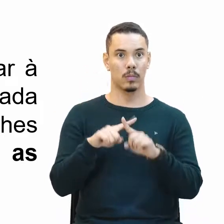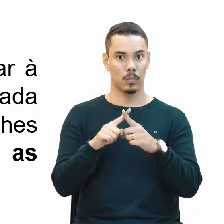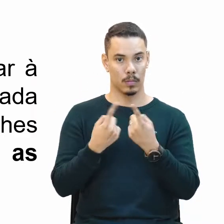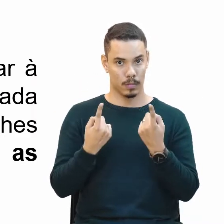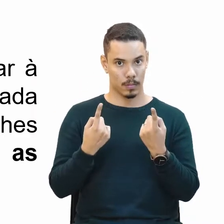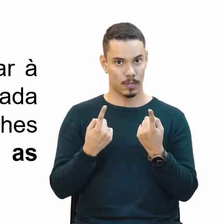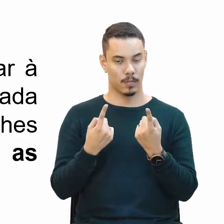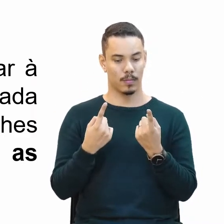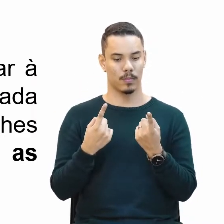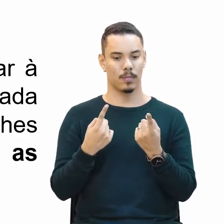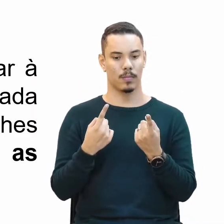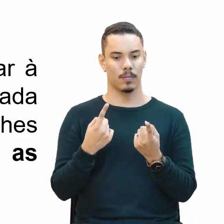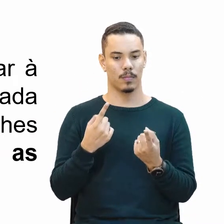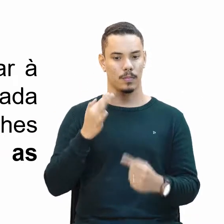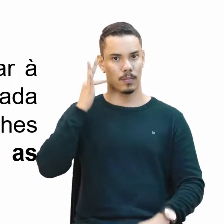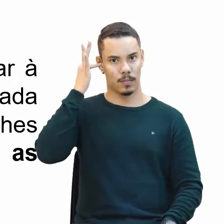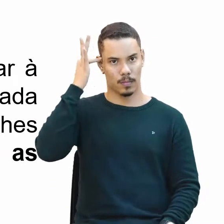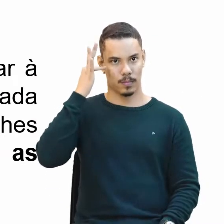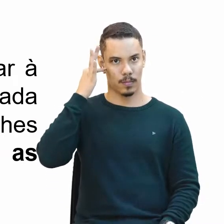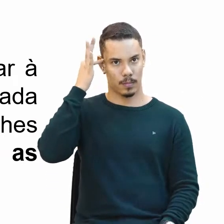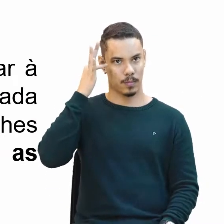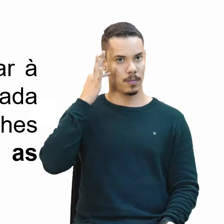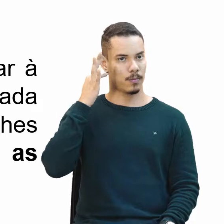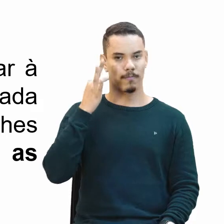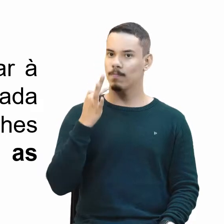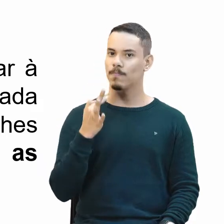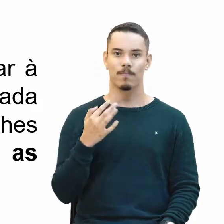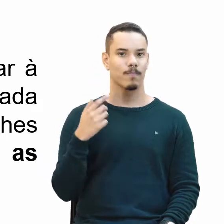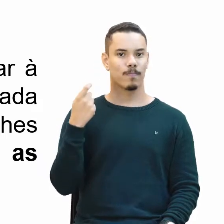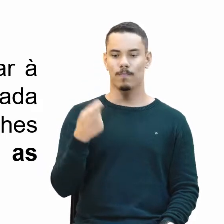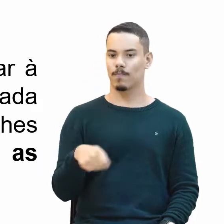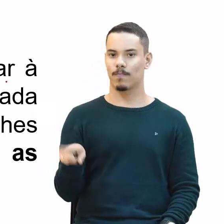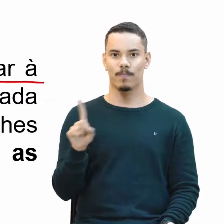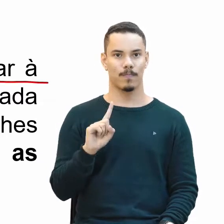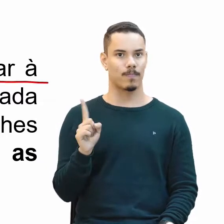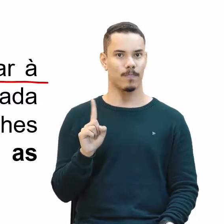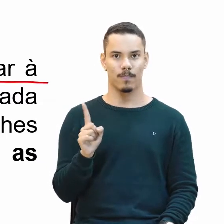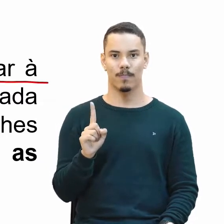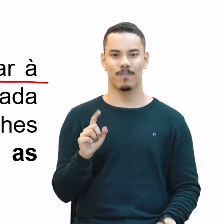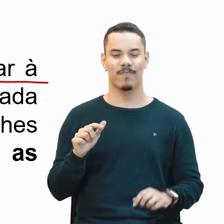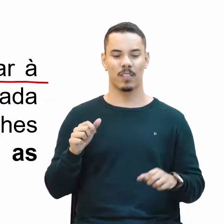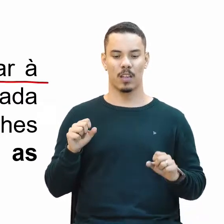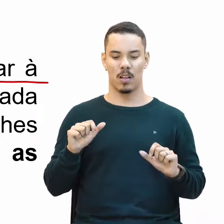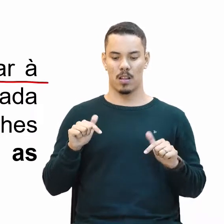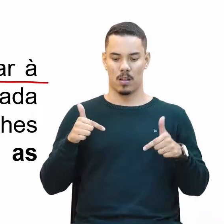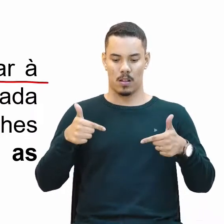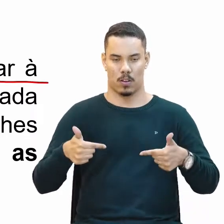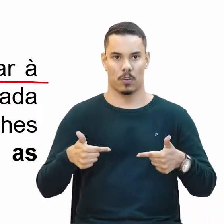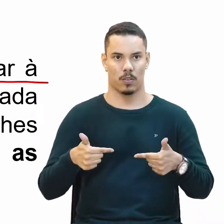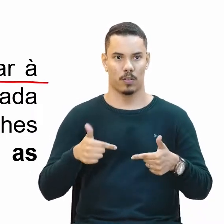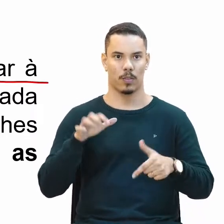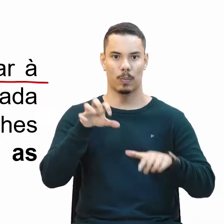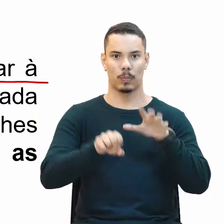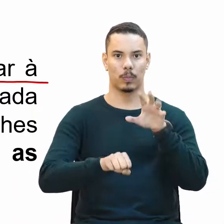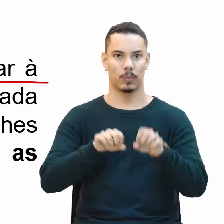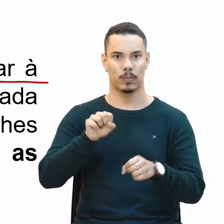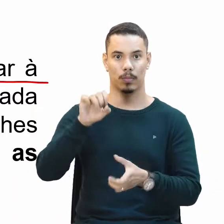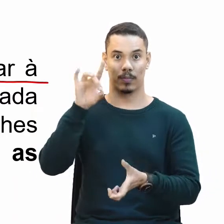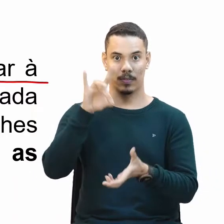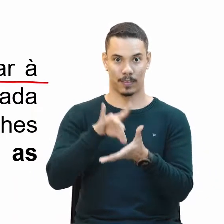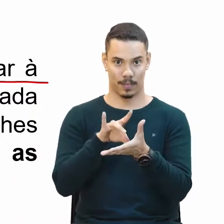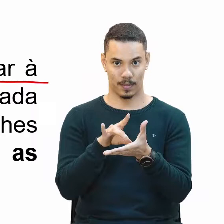filósofos. Os filósofos não mais precisavam se dedicar à busca da verdade, que nem